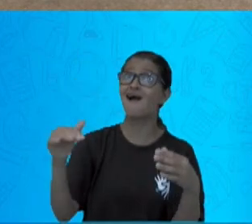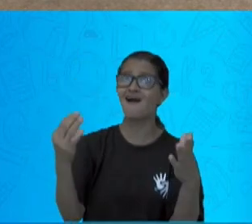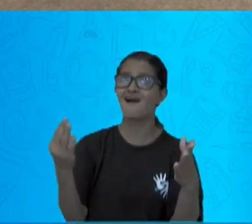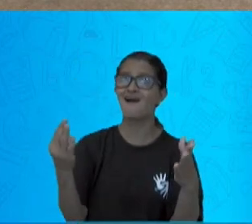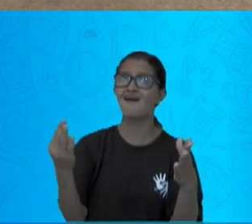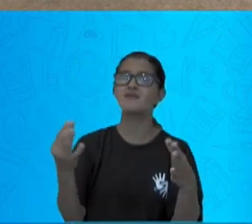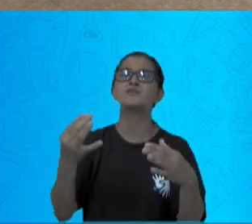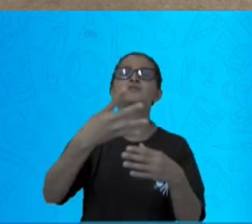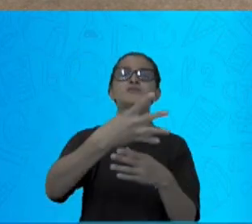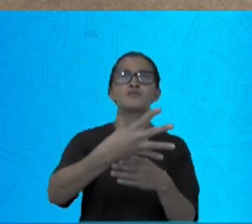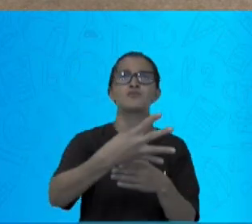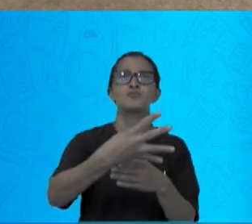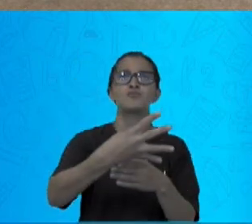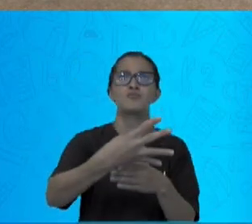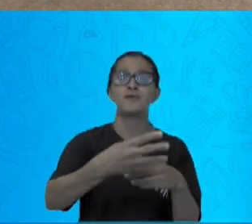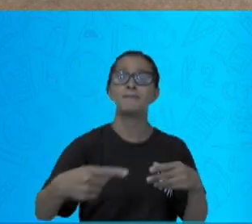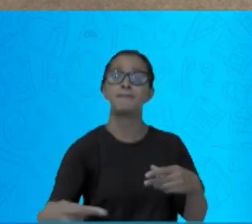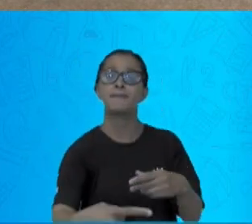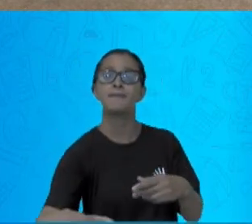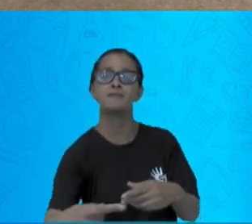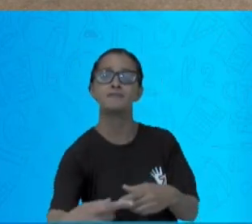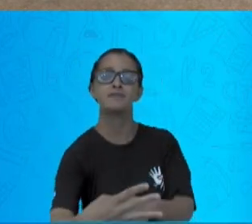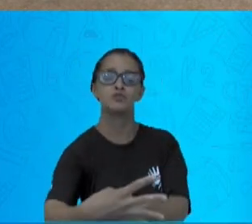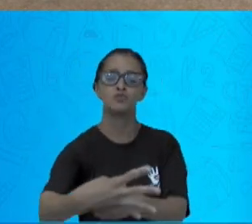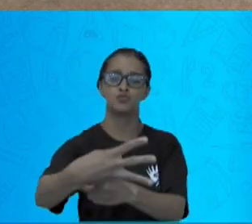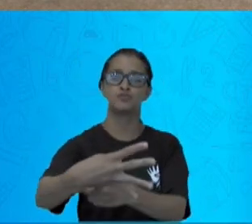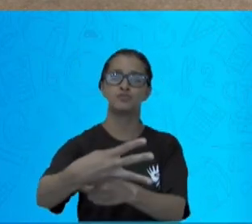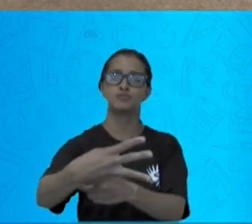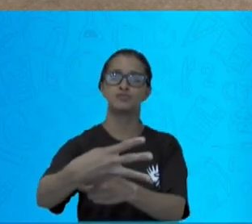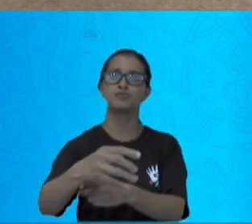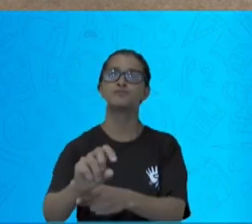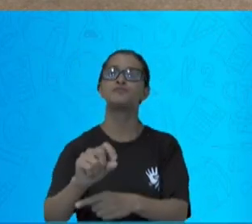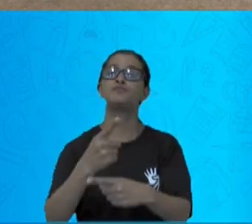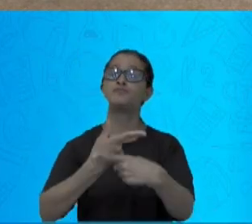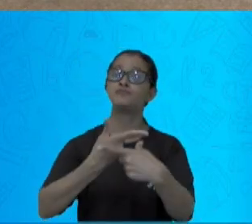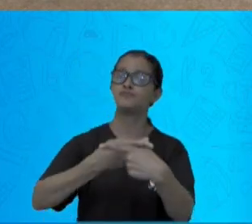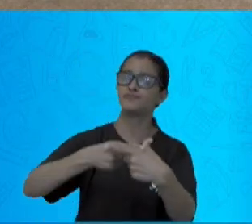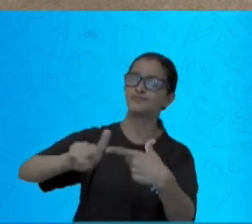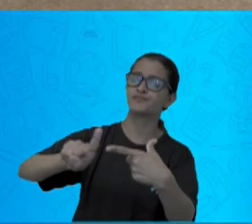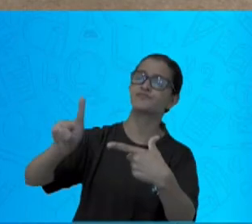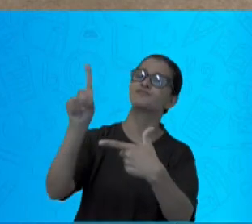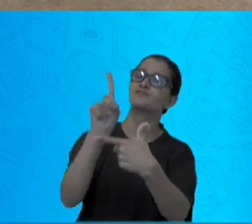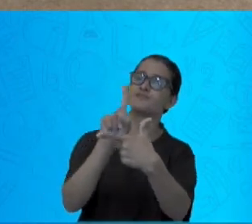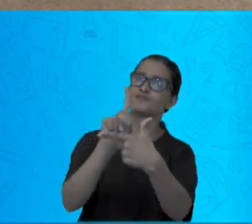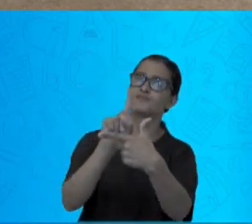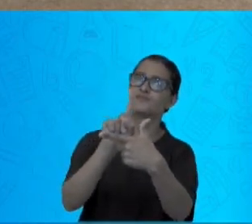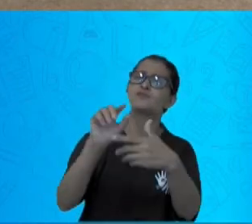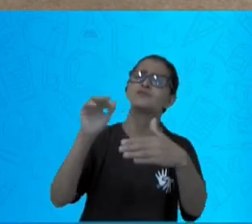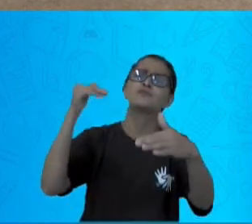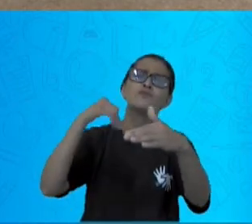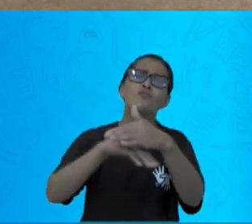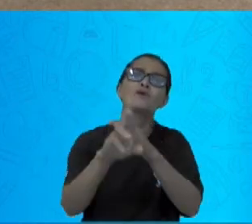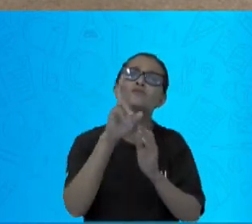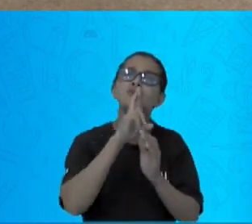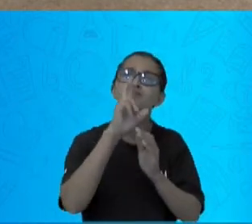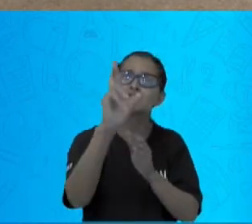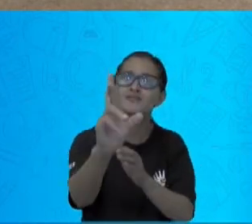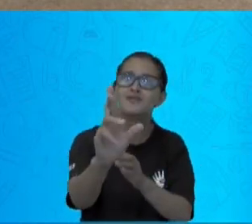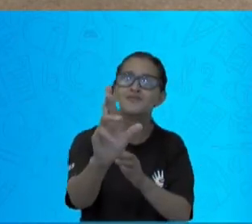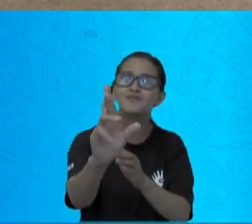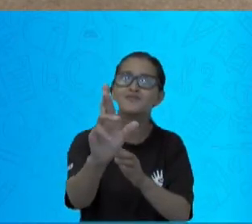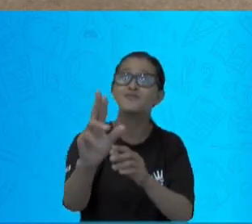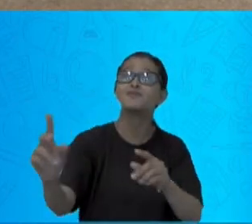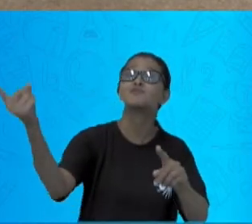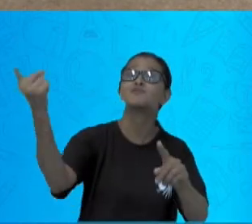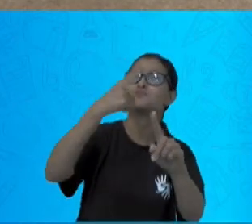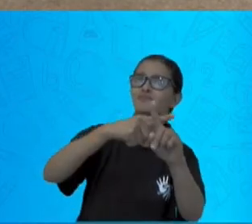4 dividido por 1, 4. O resultado dessa conta, 4, você guarda, por favor, e vai ser multiplicado pelo